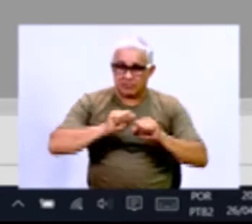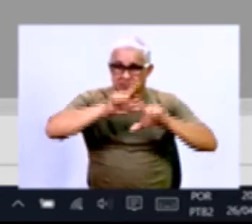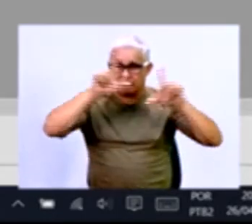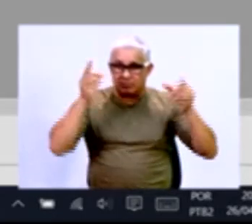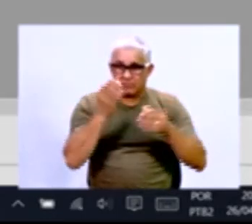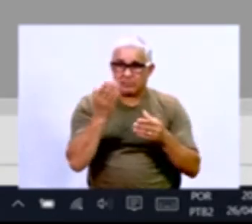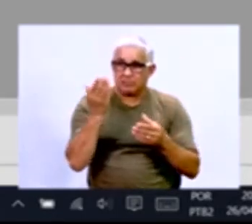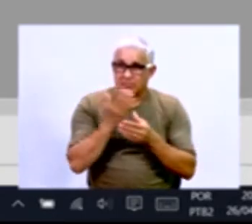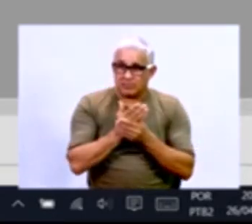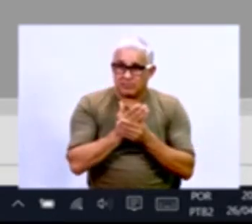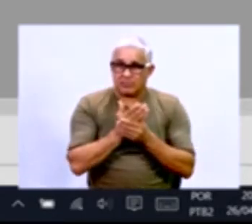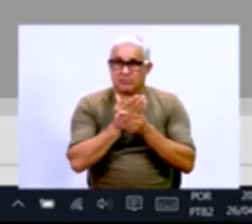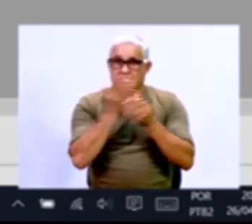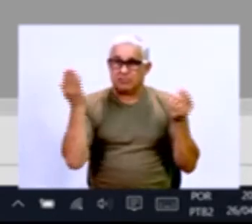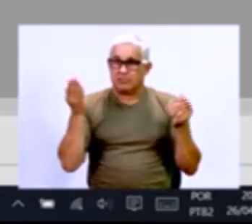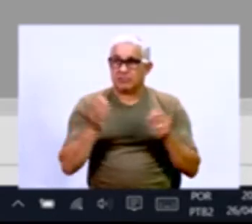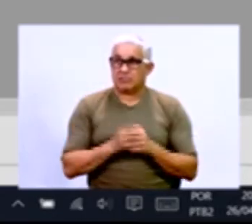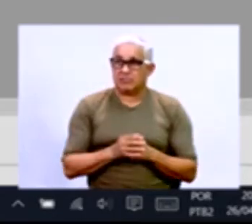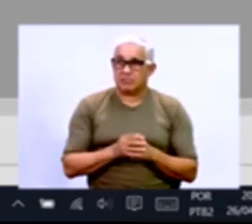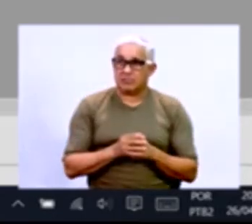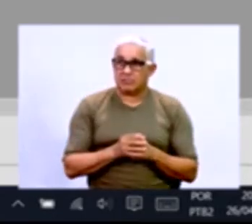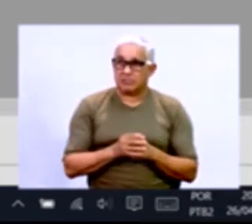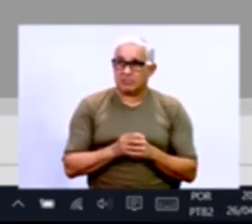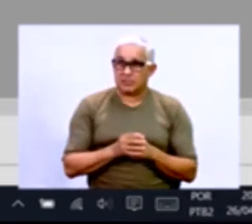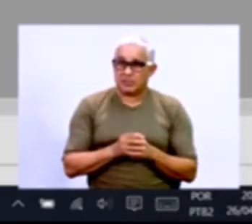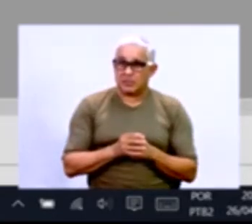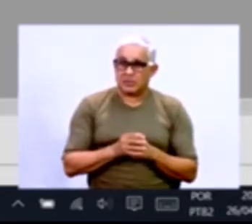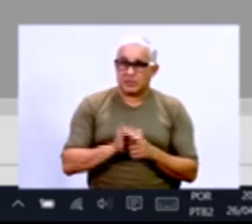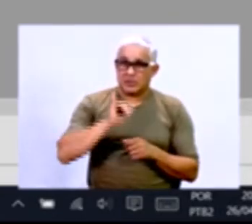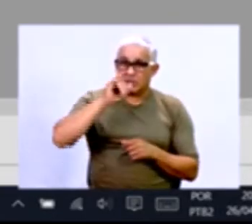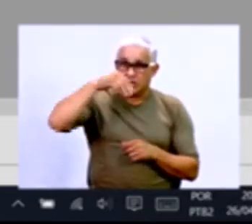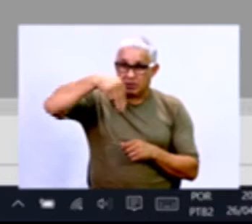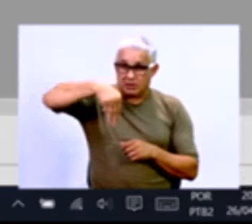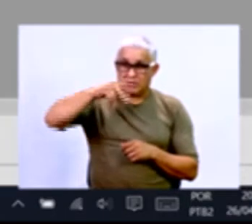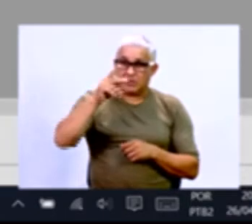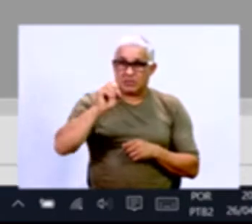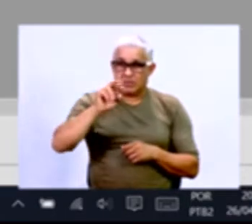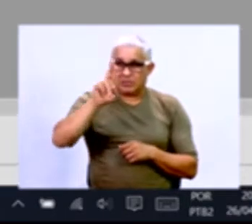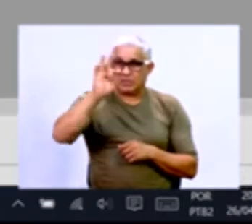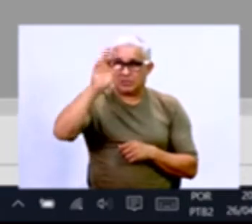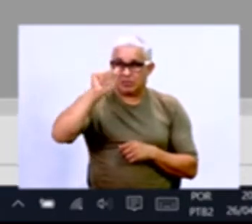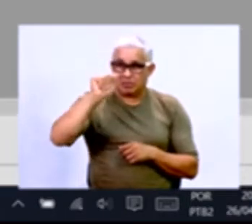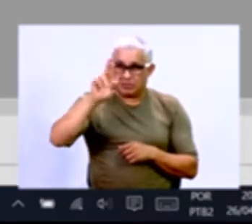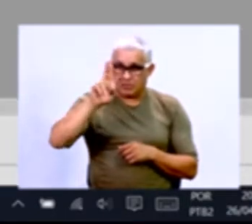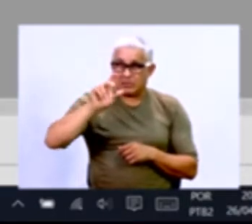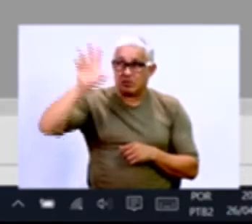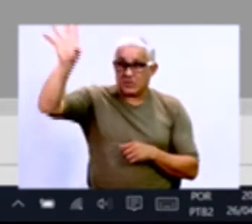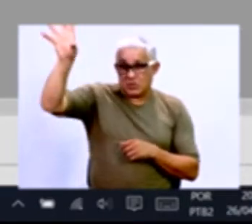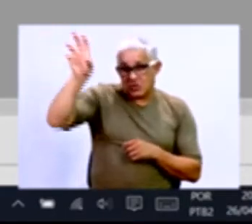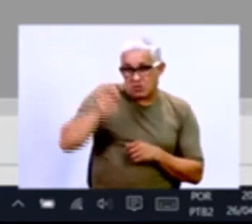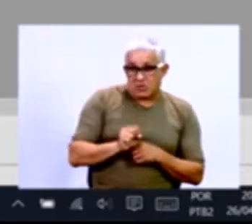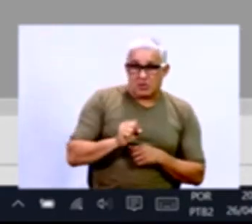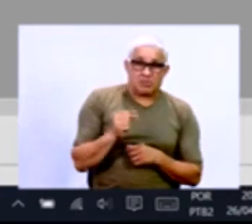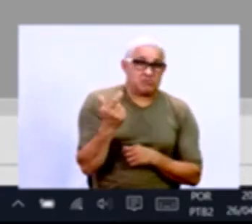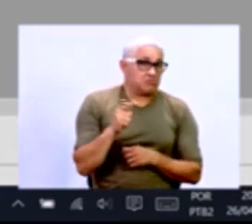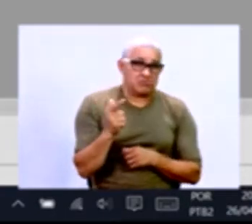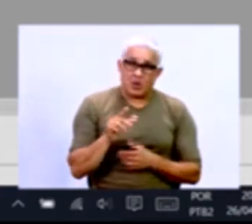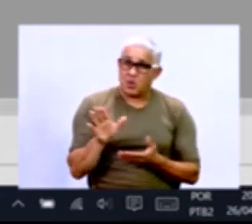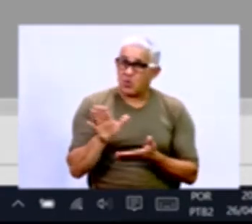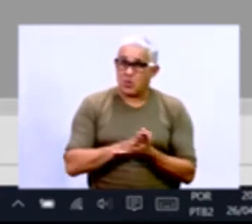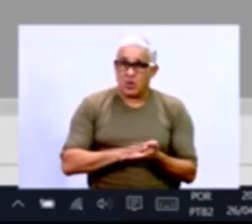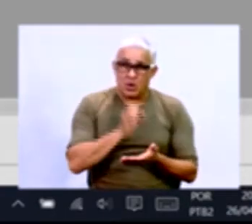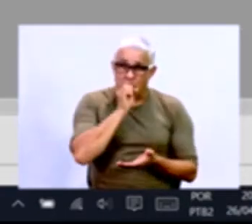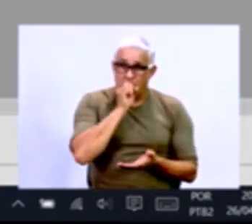aqui arquivo e eu vou importar um arquivo de áudio. Nesse caso, eu ainda não tenho nada, nenhuma